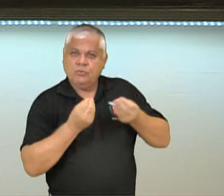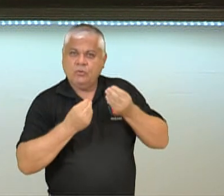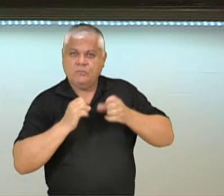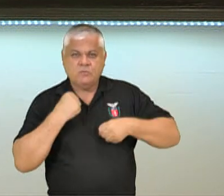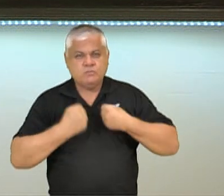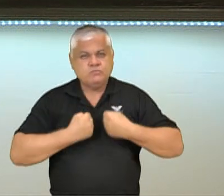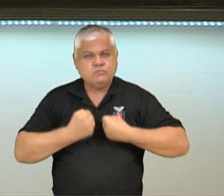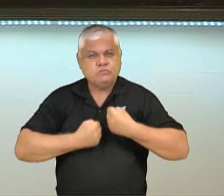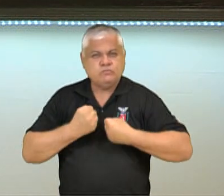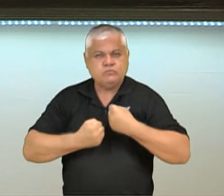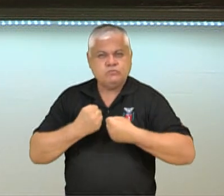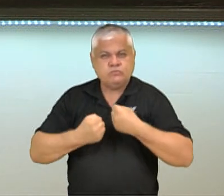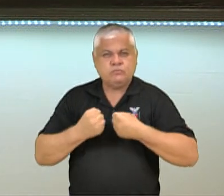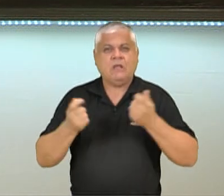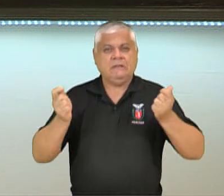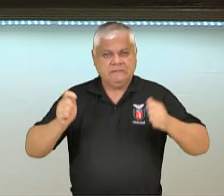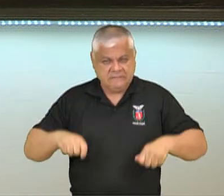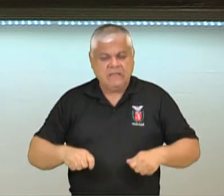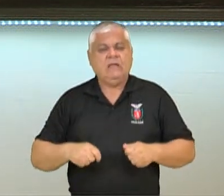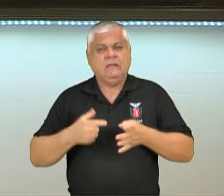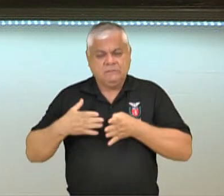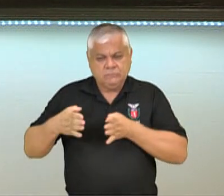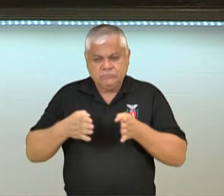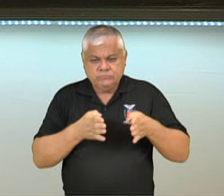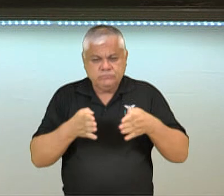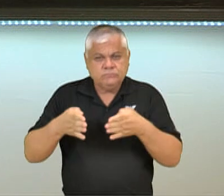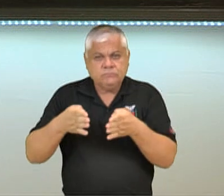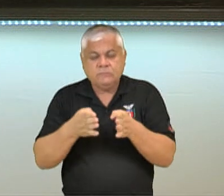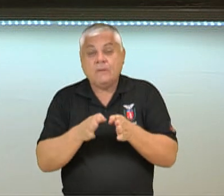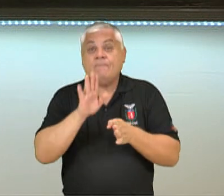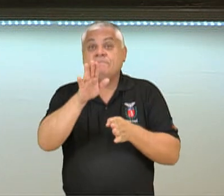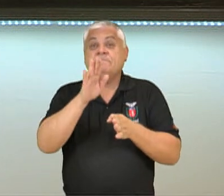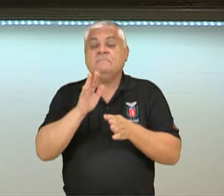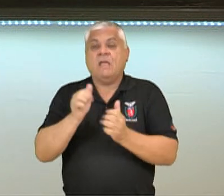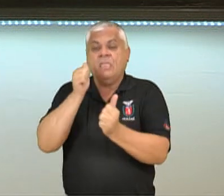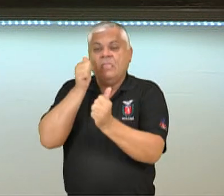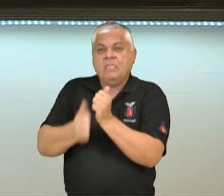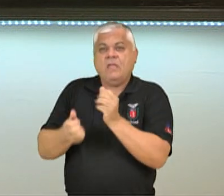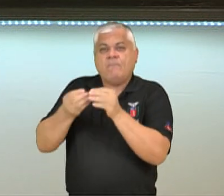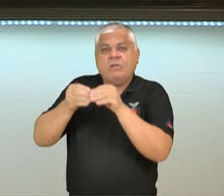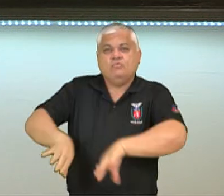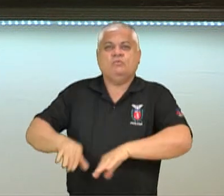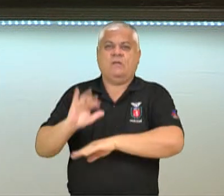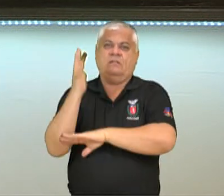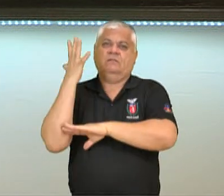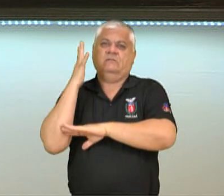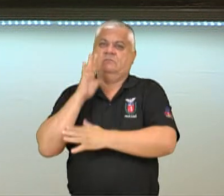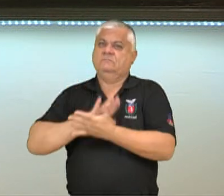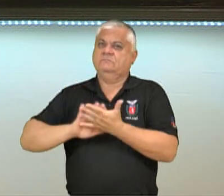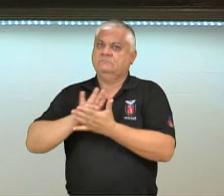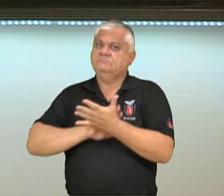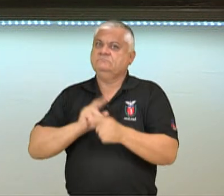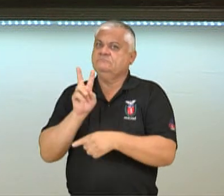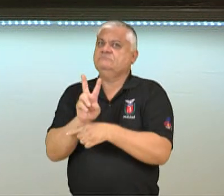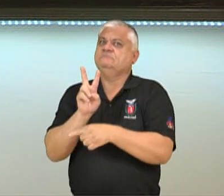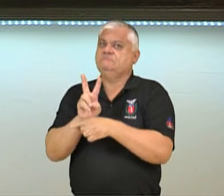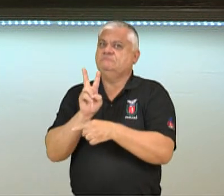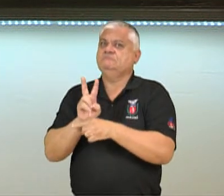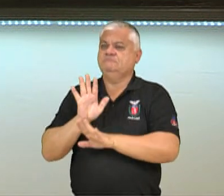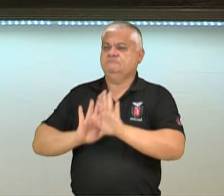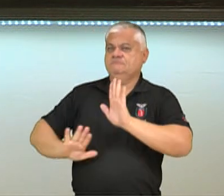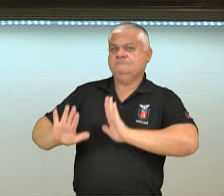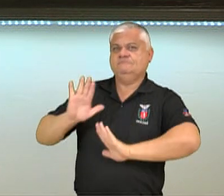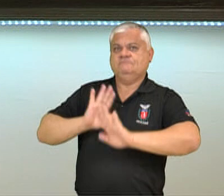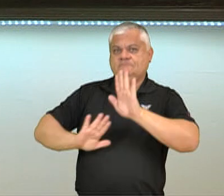física, realizar a nossa corrida de orientação sem prejudicar a natureza, tá? Lembre de pegar esse seu